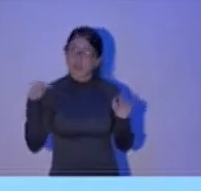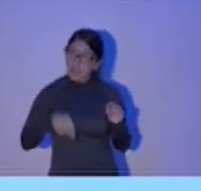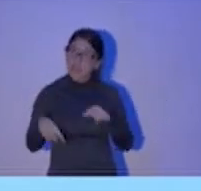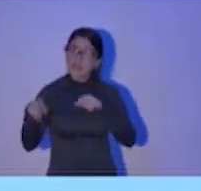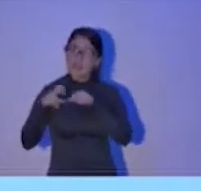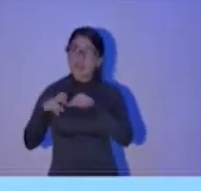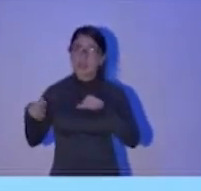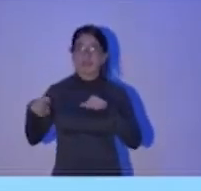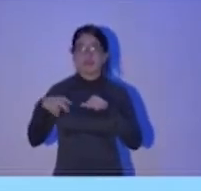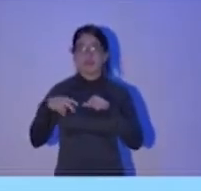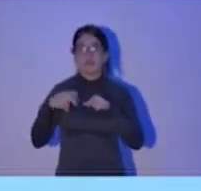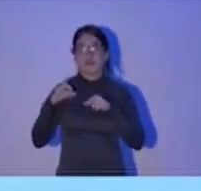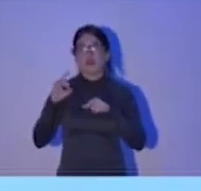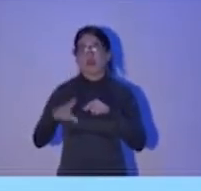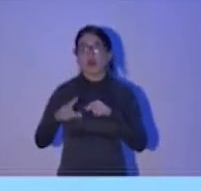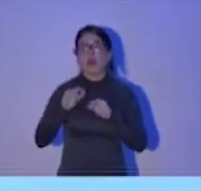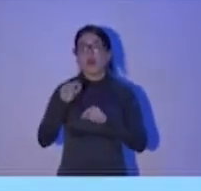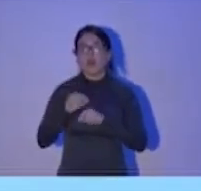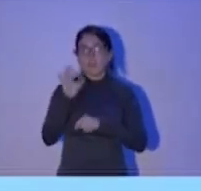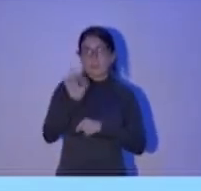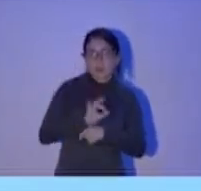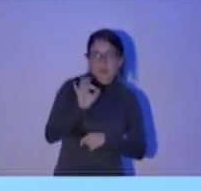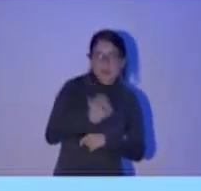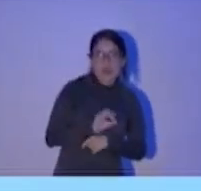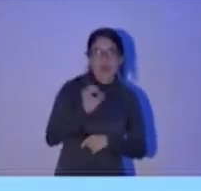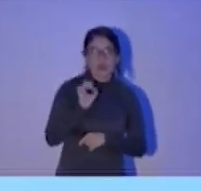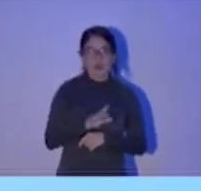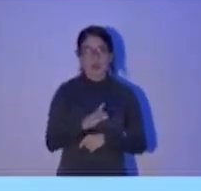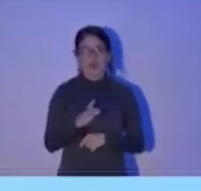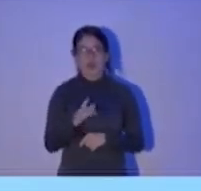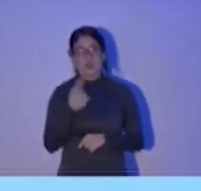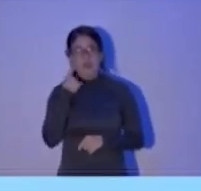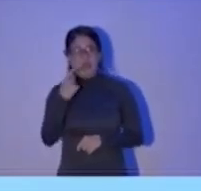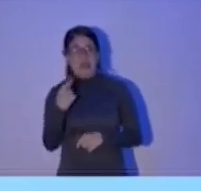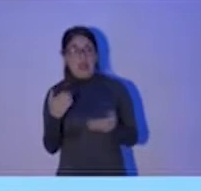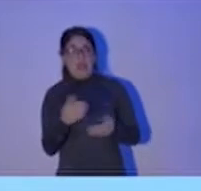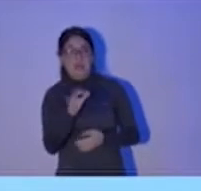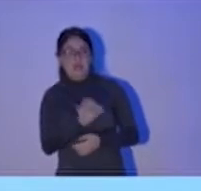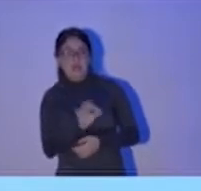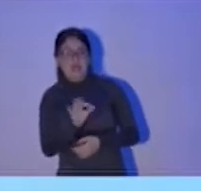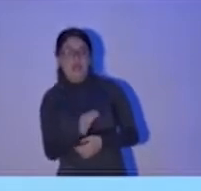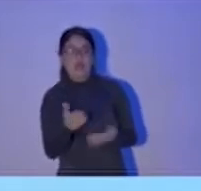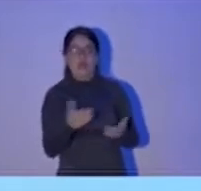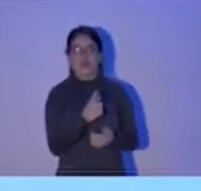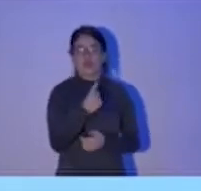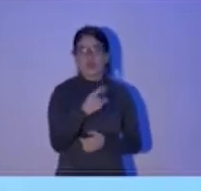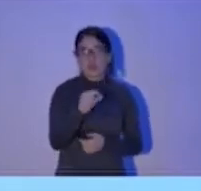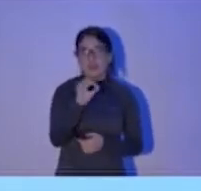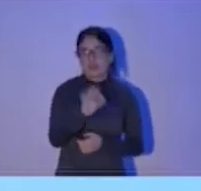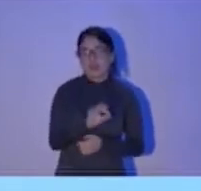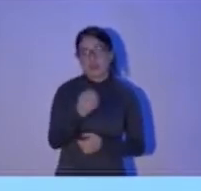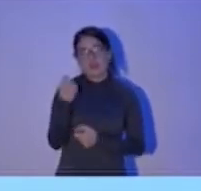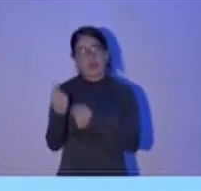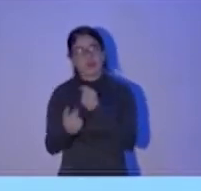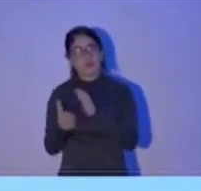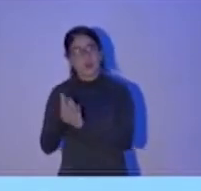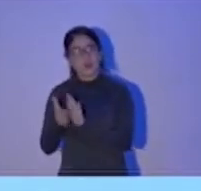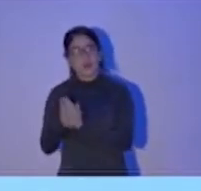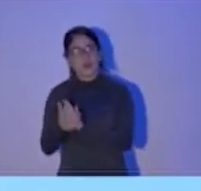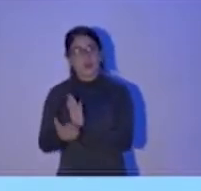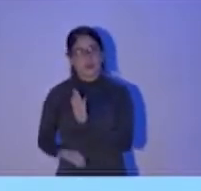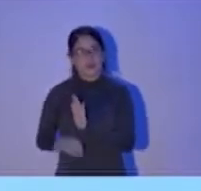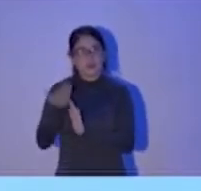de que não é só a discussão do percentual, né? Tem todo mundo esse percentual, né? Hoje ele está em torno de 10%, tem propostas que falam de elevar